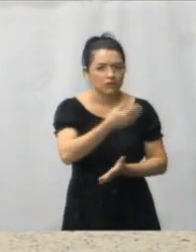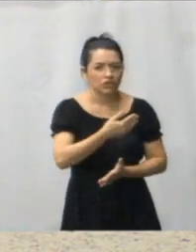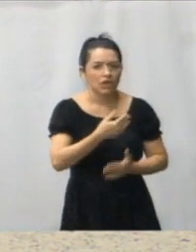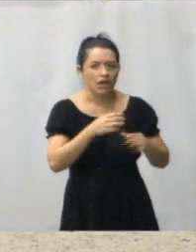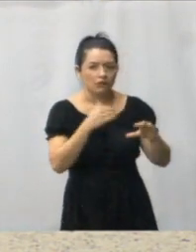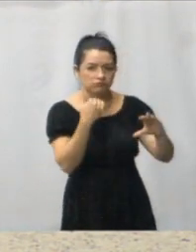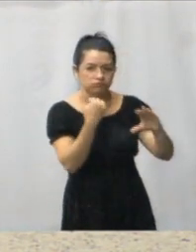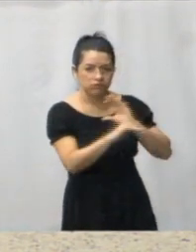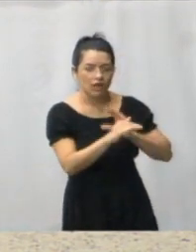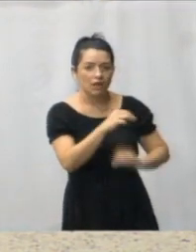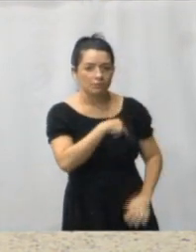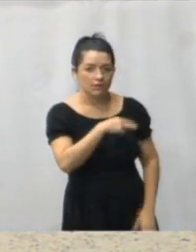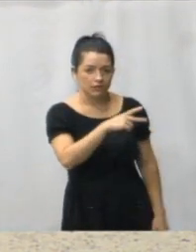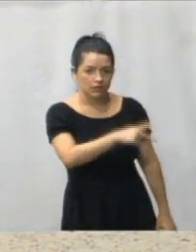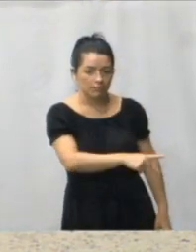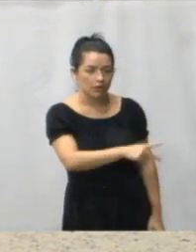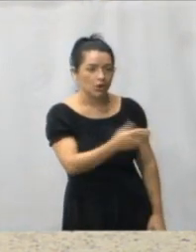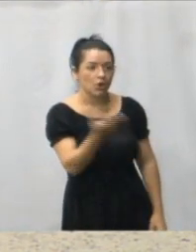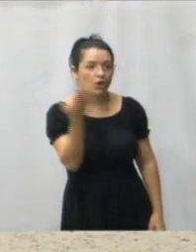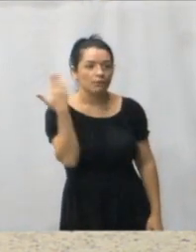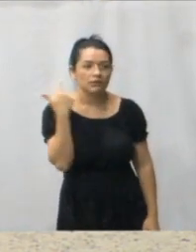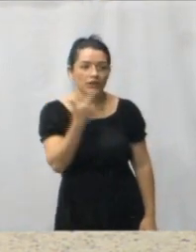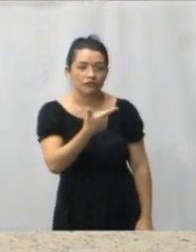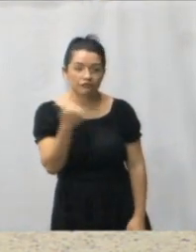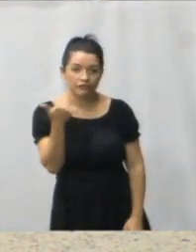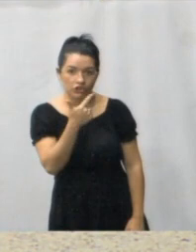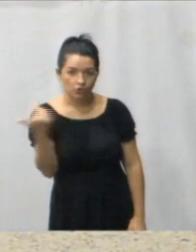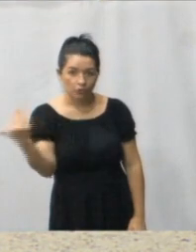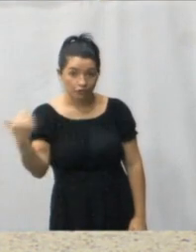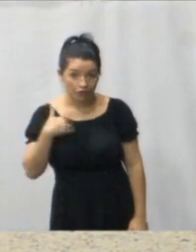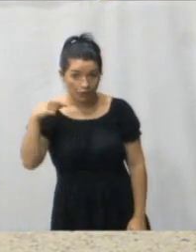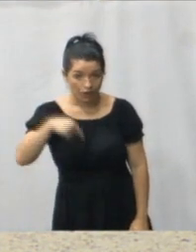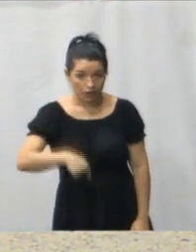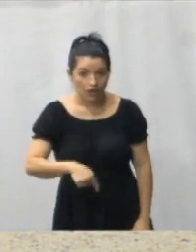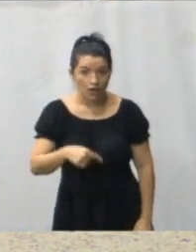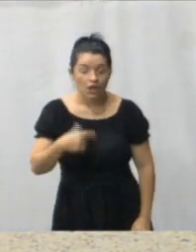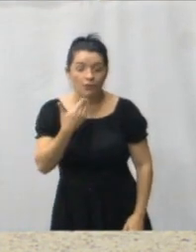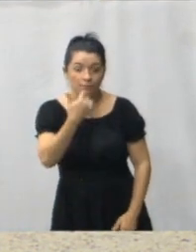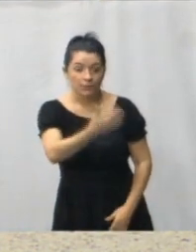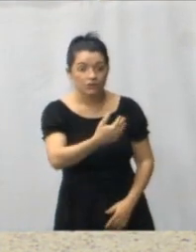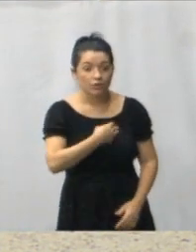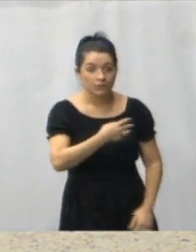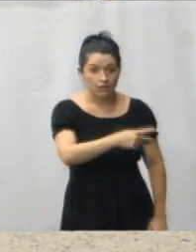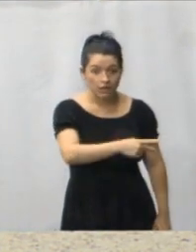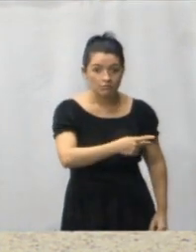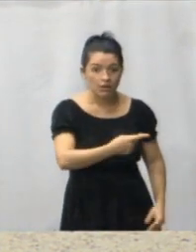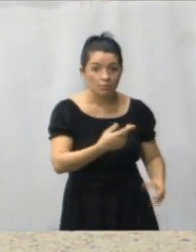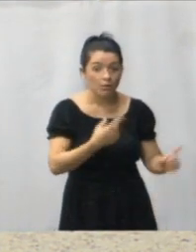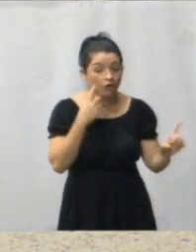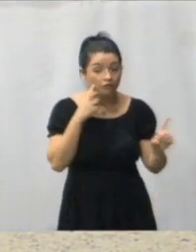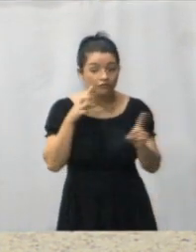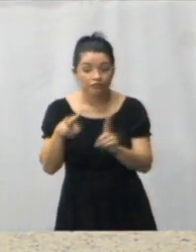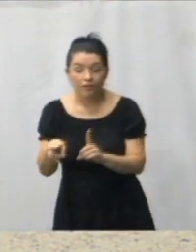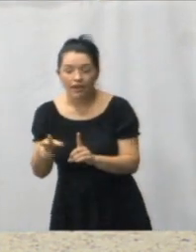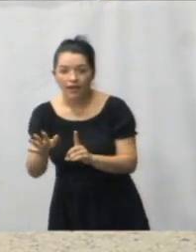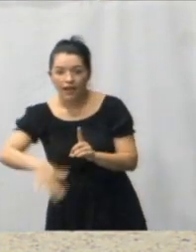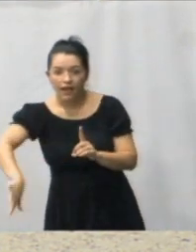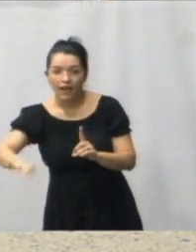do ano de 2021, e então vou solicitar ao Ministério Público que acompanhe mais de perto também a área da saúde, para que assim a